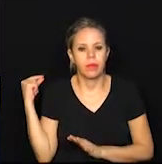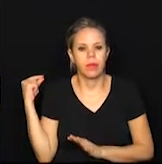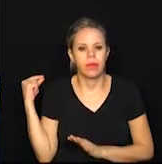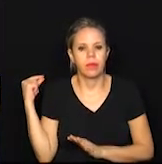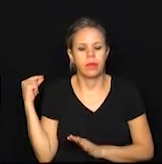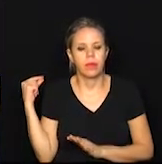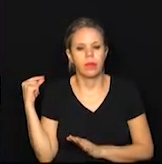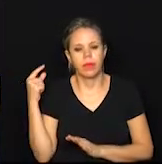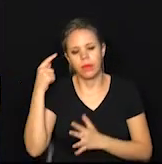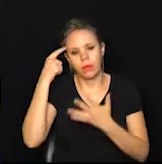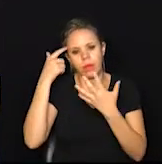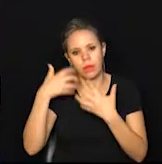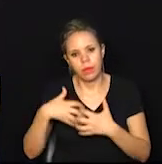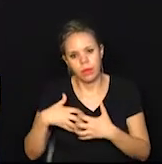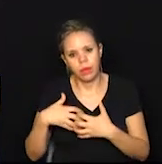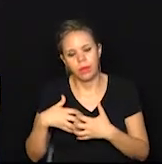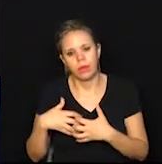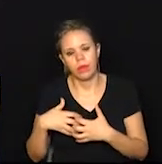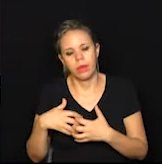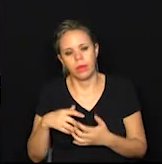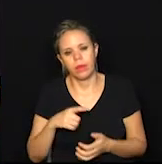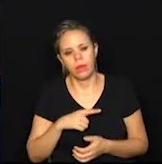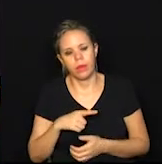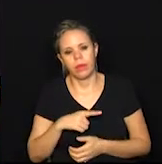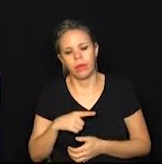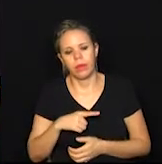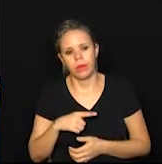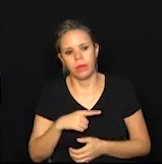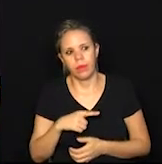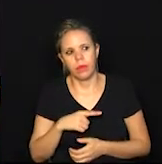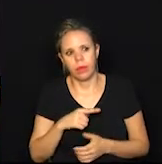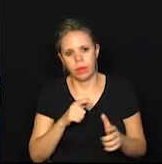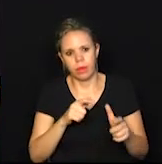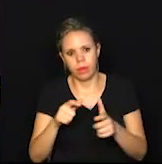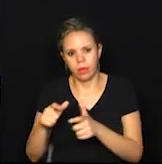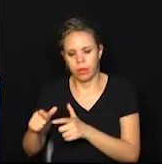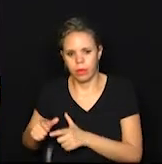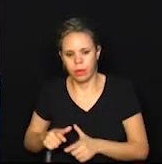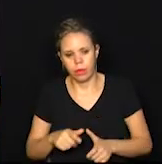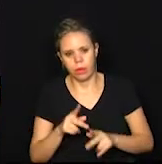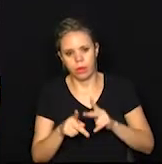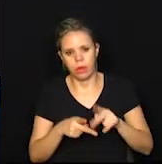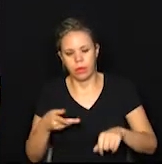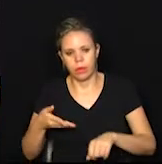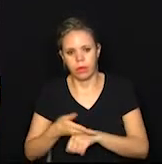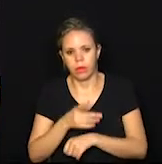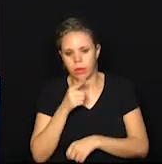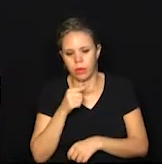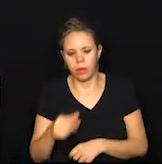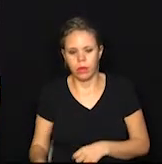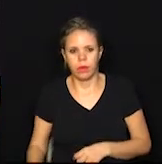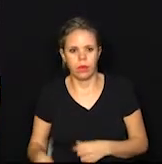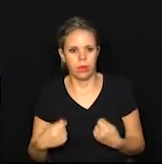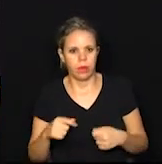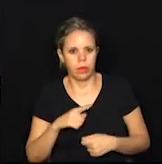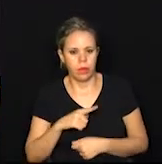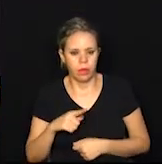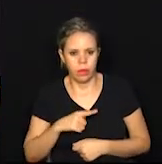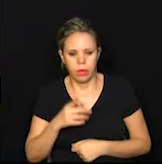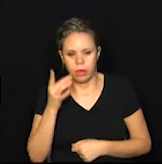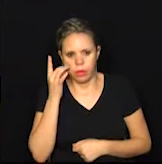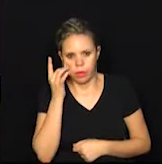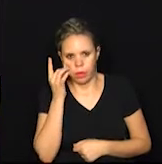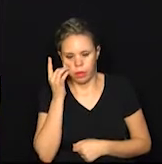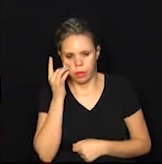bem pensada, que a gente tem que ter em locais onde a população entra na água, tem que ter a presença